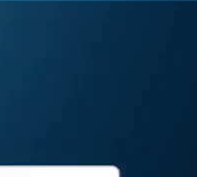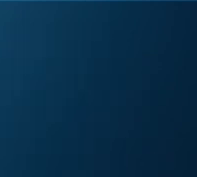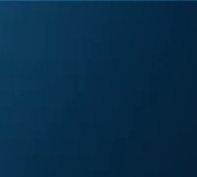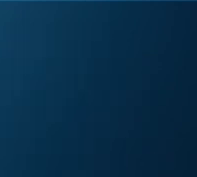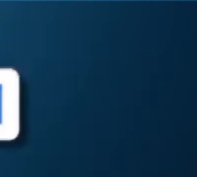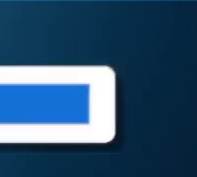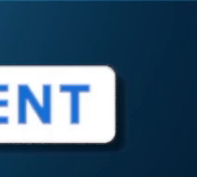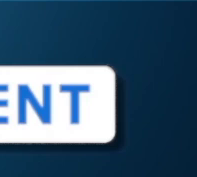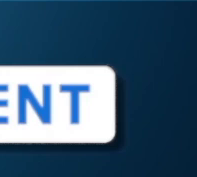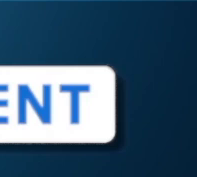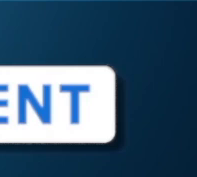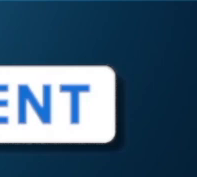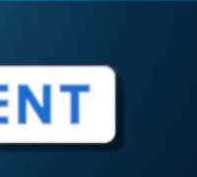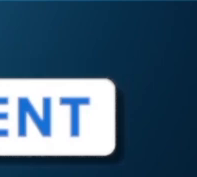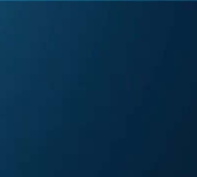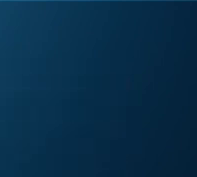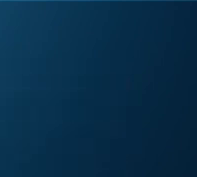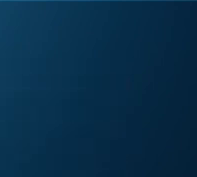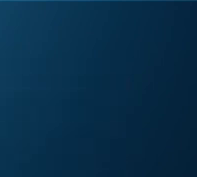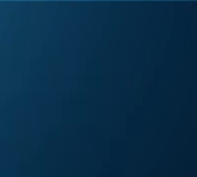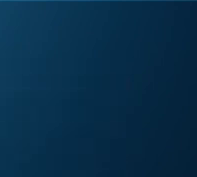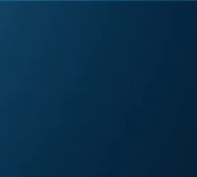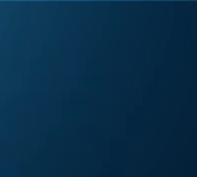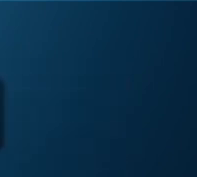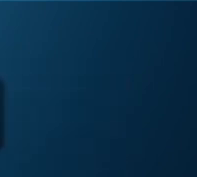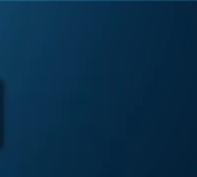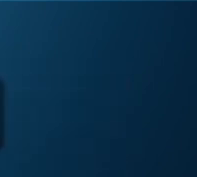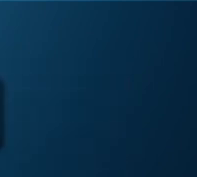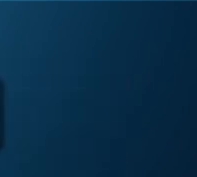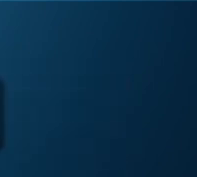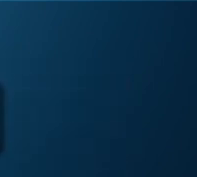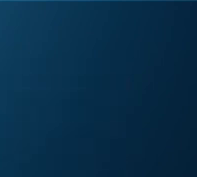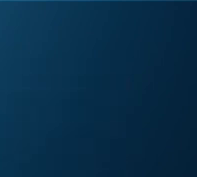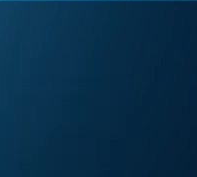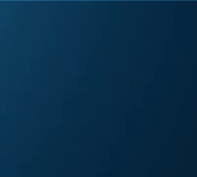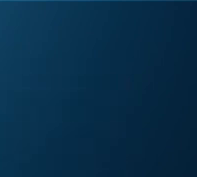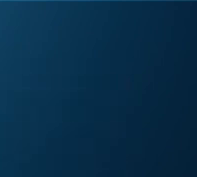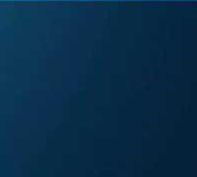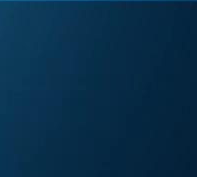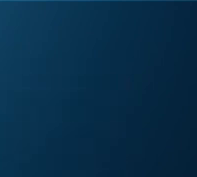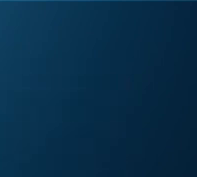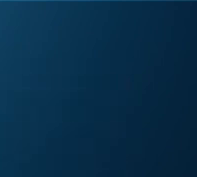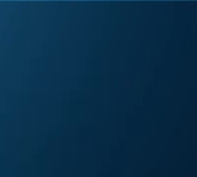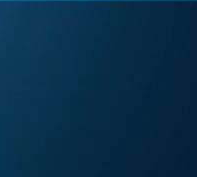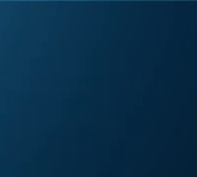notificação, fo comentário no fahetutang ba media social siraseluk.